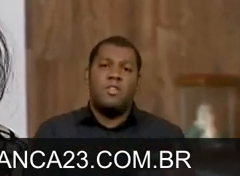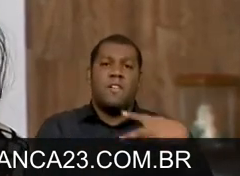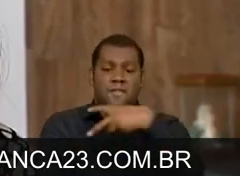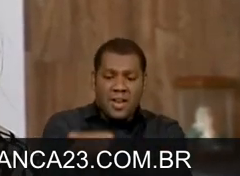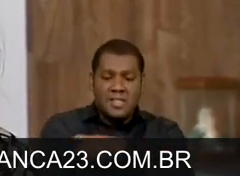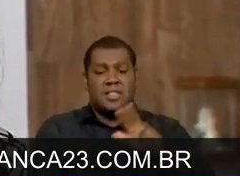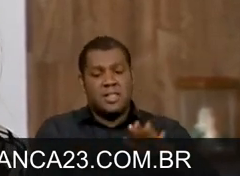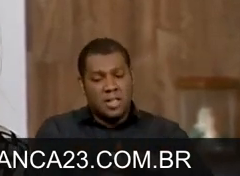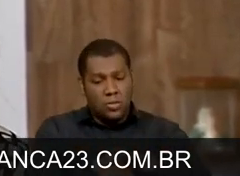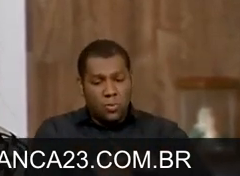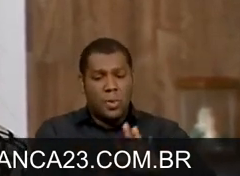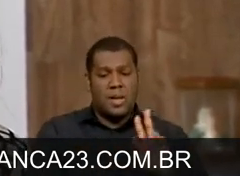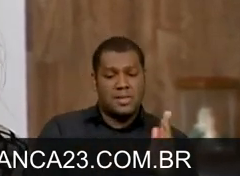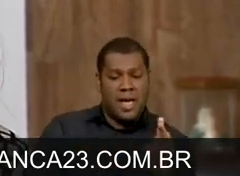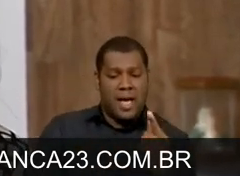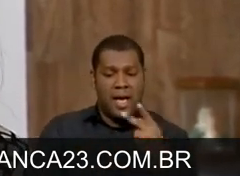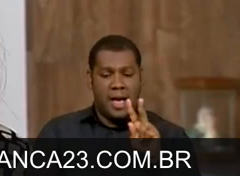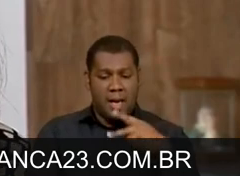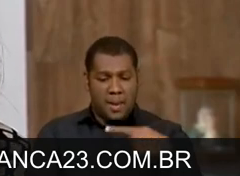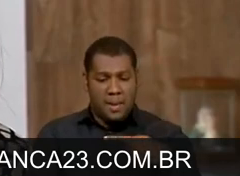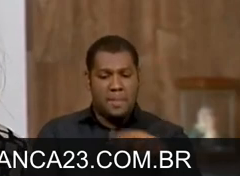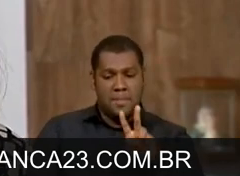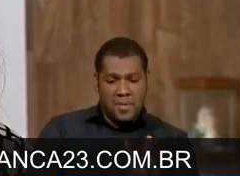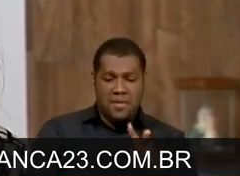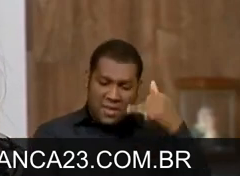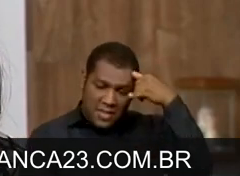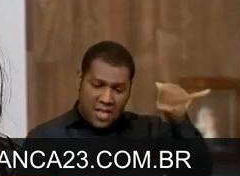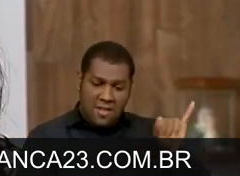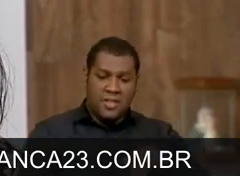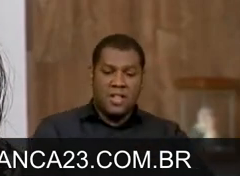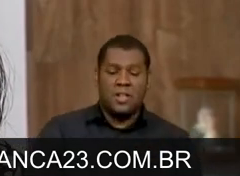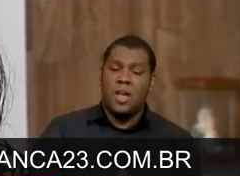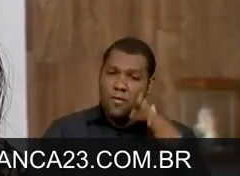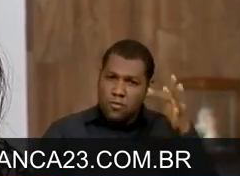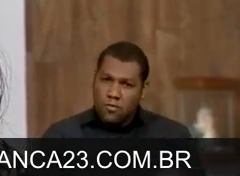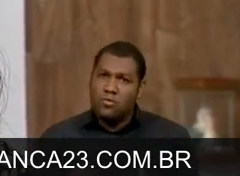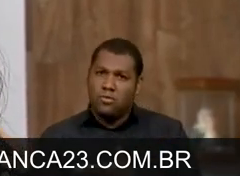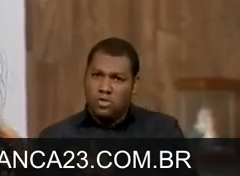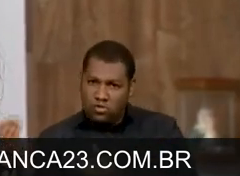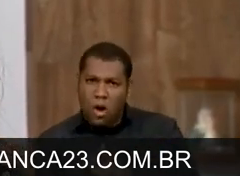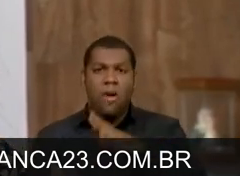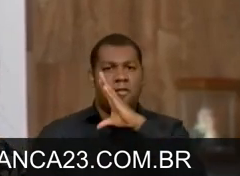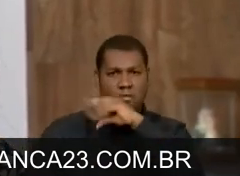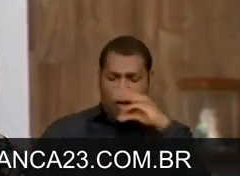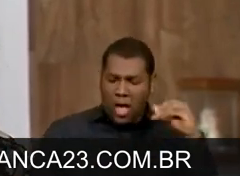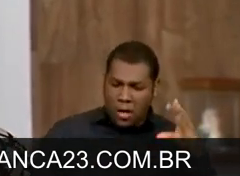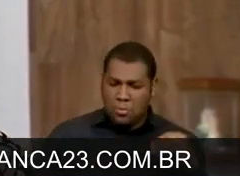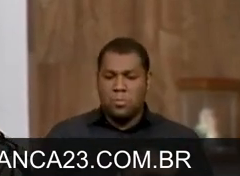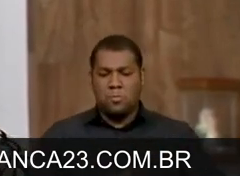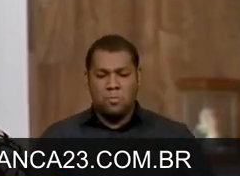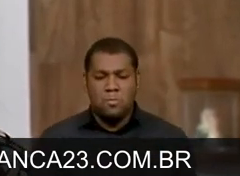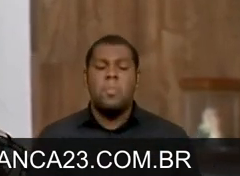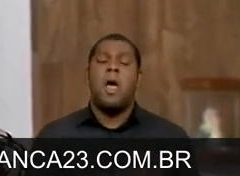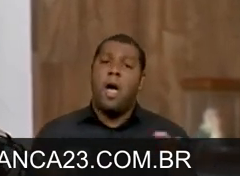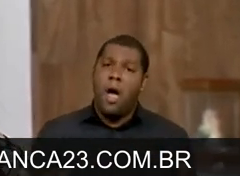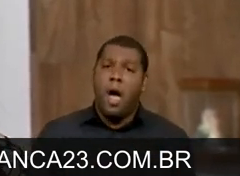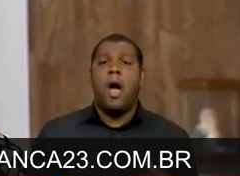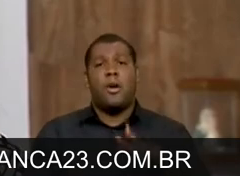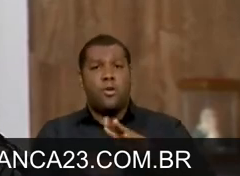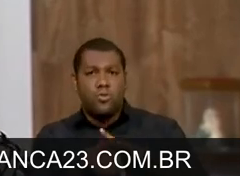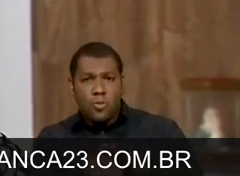vacina muito importante para quando ela ficasse adolescente, na vida adulta, e que ela iria tomar. Então, no final do ano passado, a